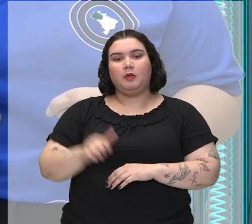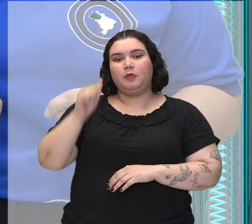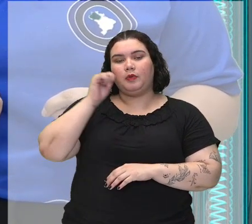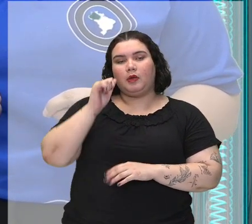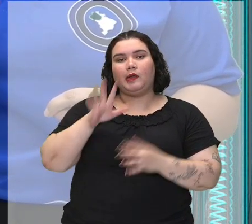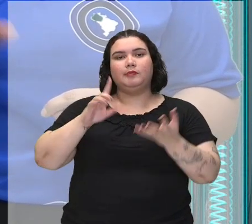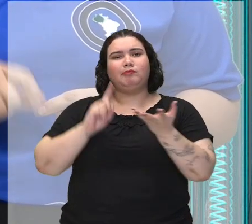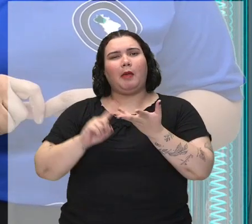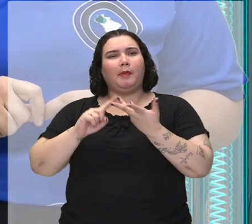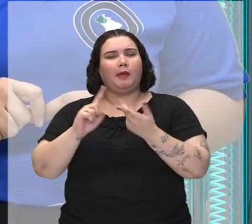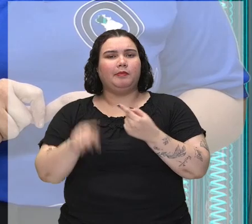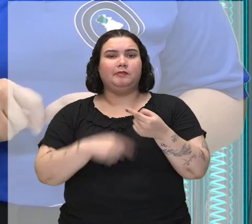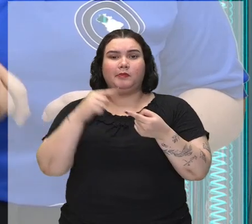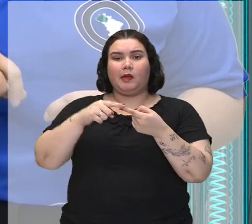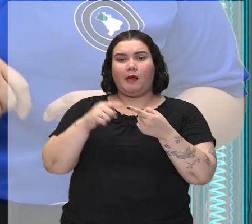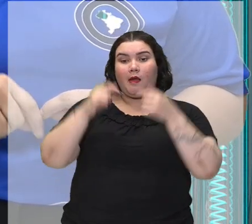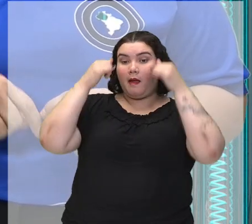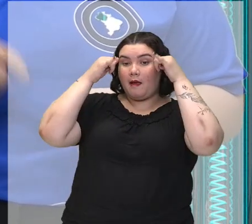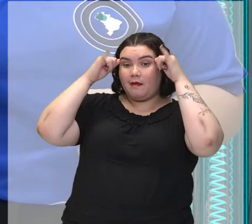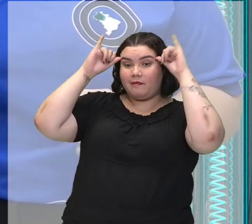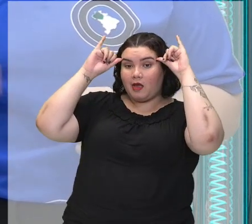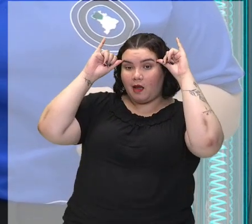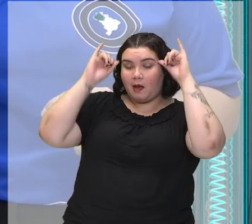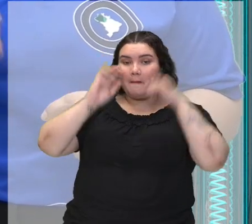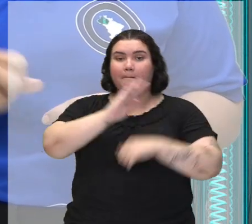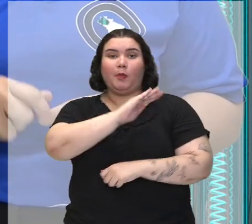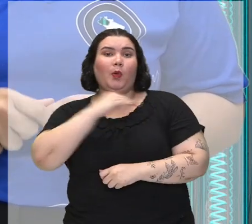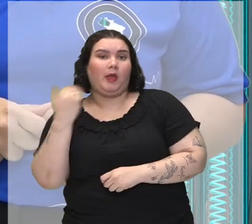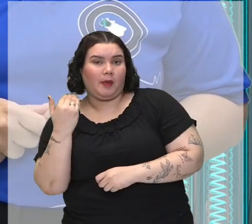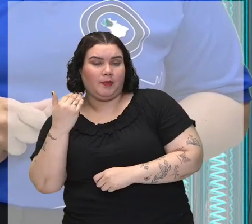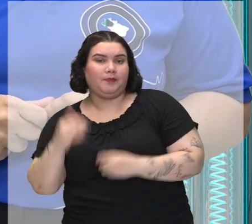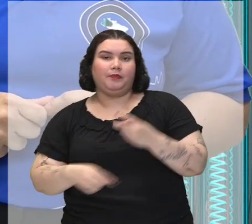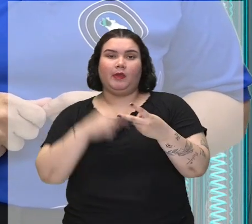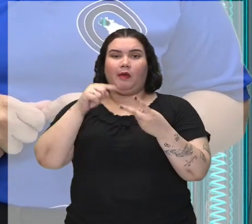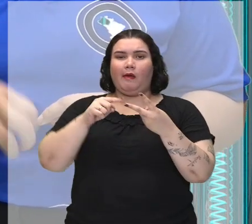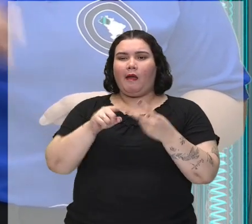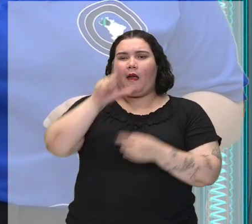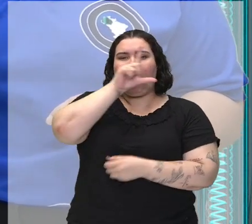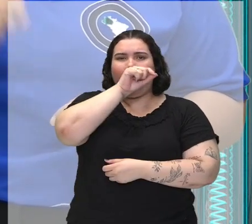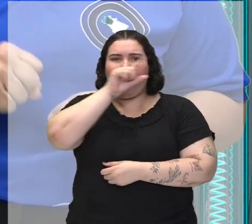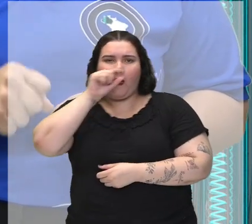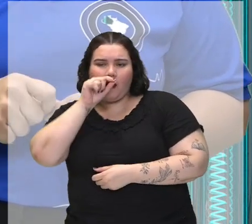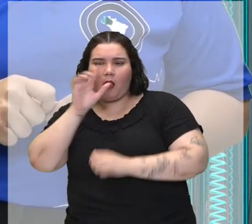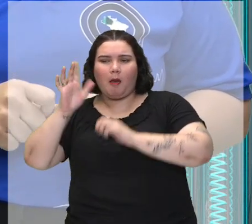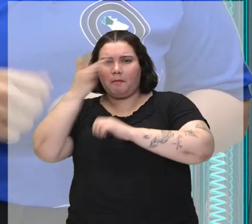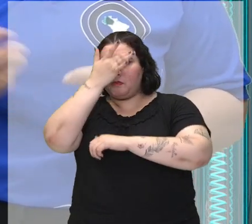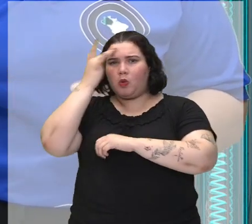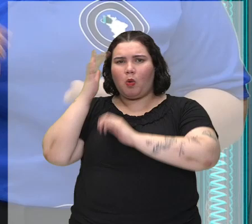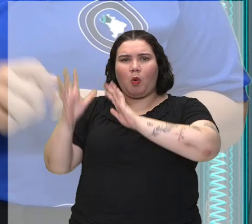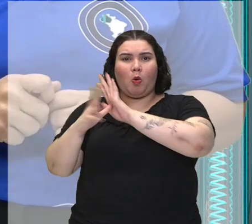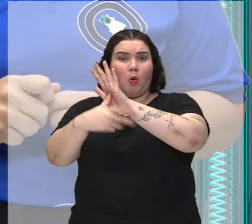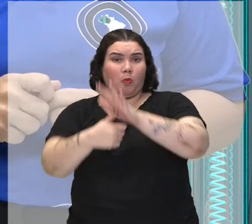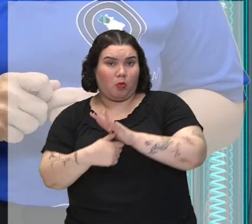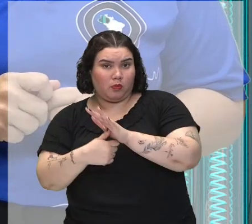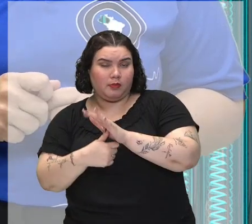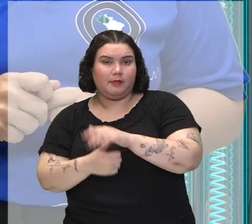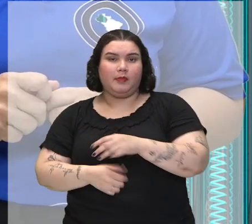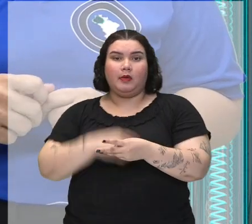A vaca morreu. Roubaram nossas galinhas. E o poço